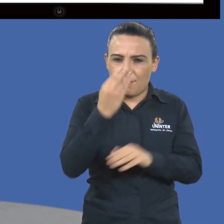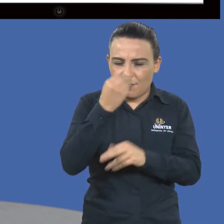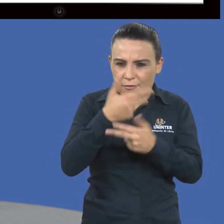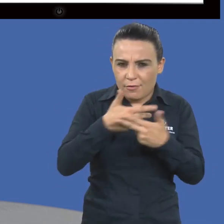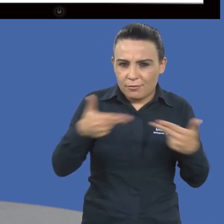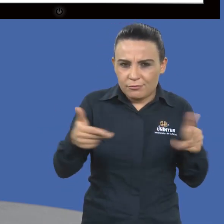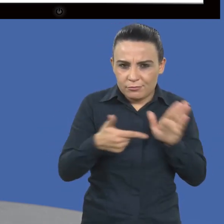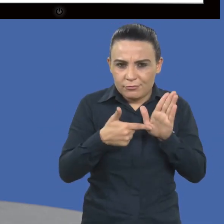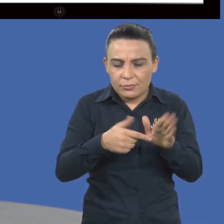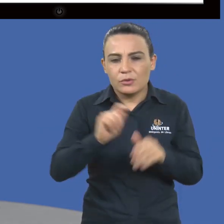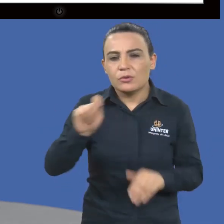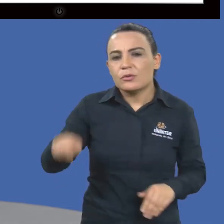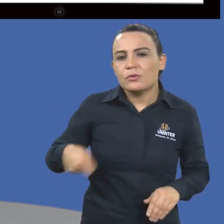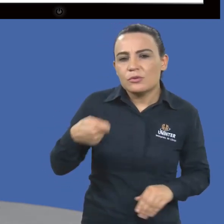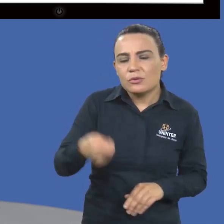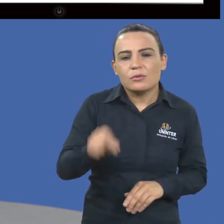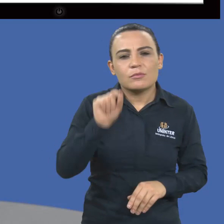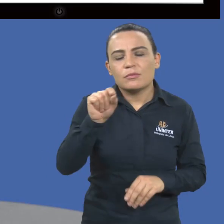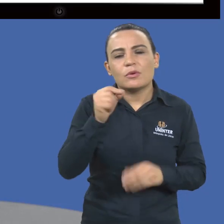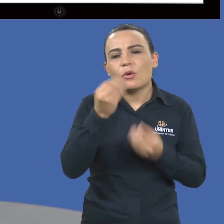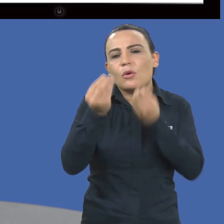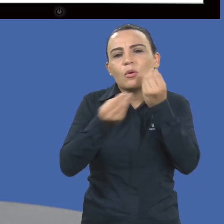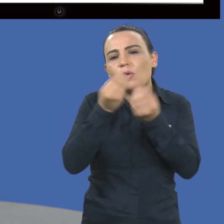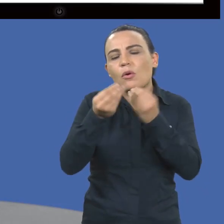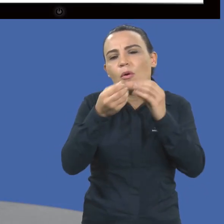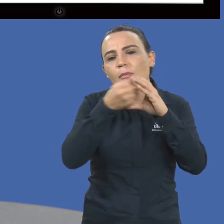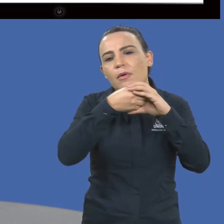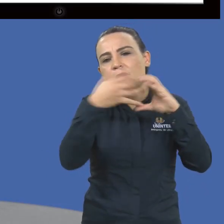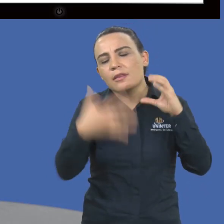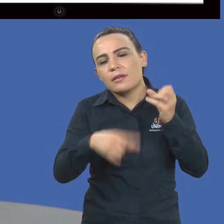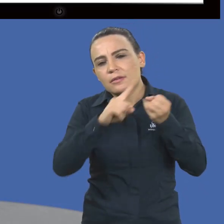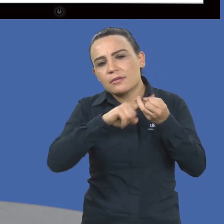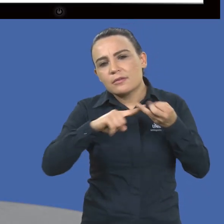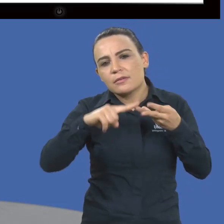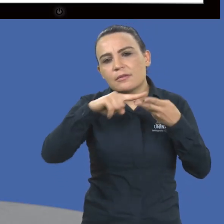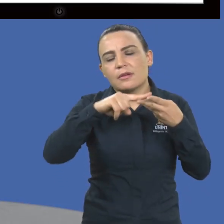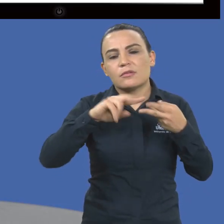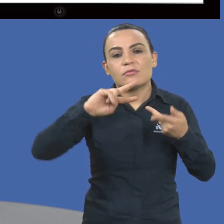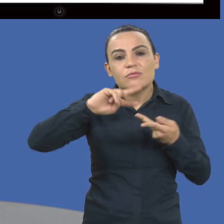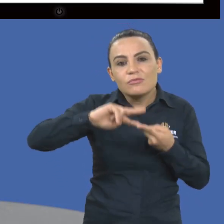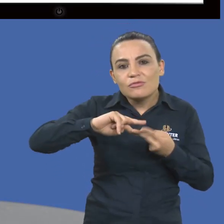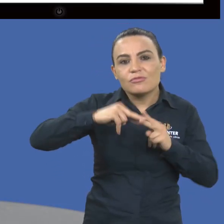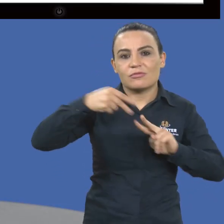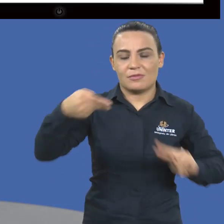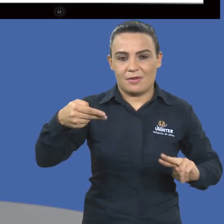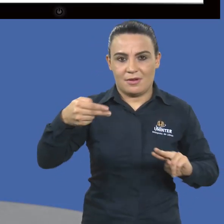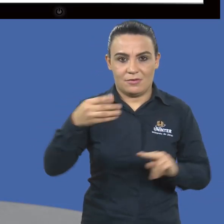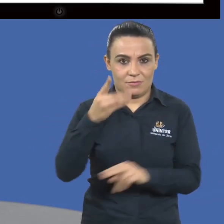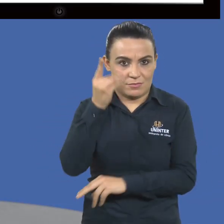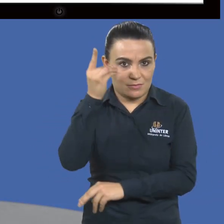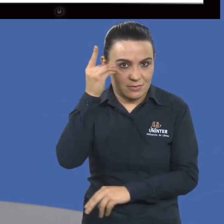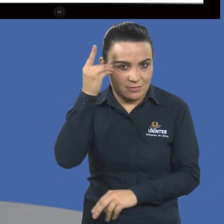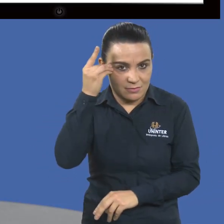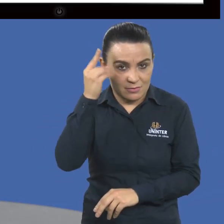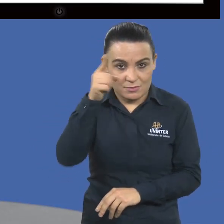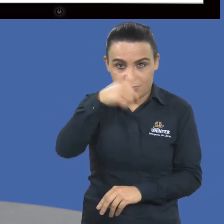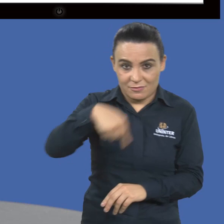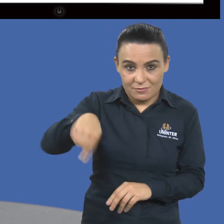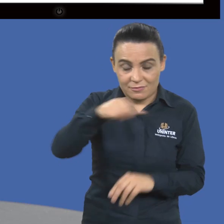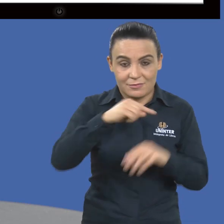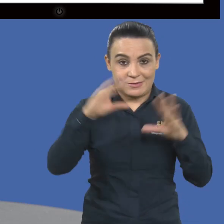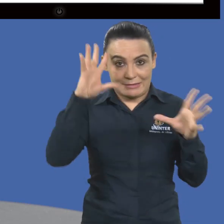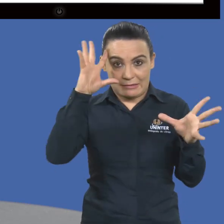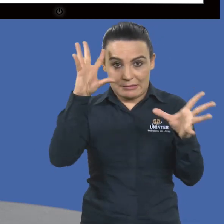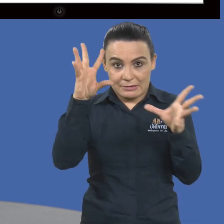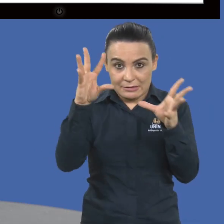já falamos agora, em relação ao aspecto genético da síndrome de Down. Então, para